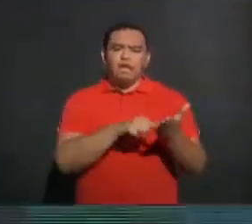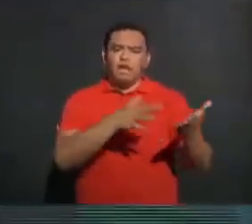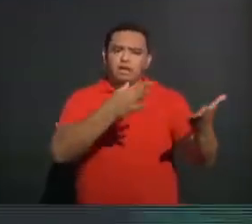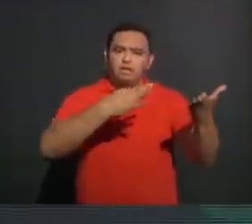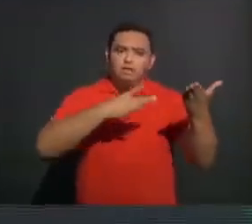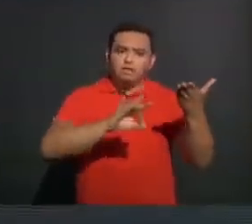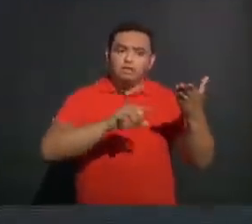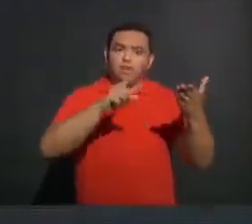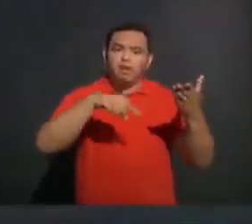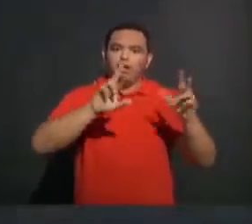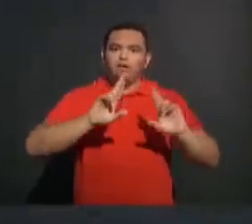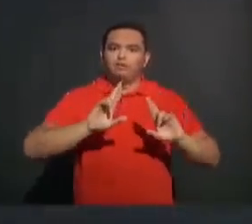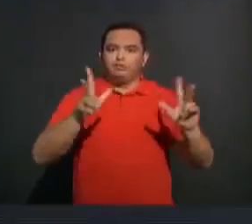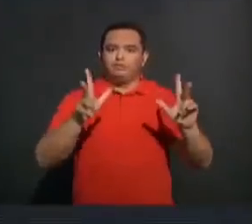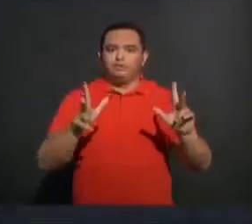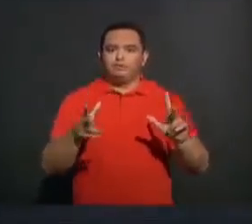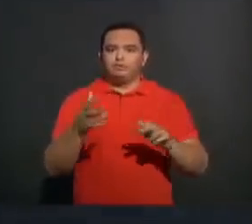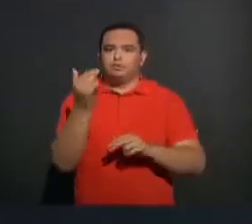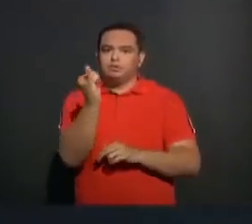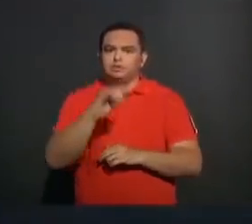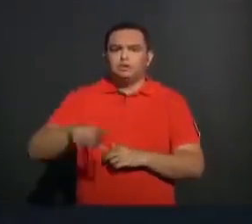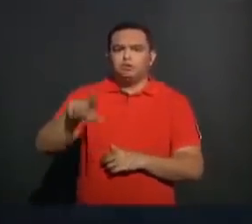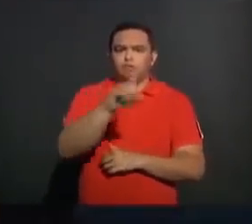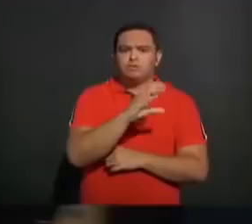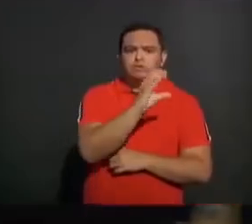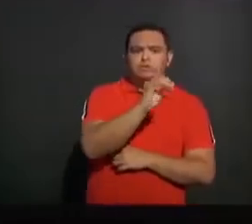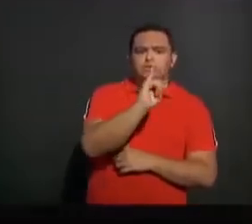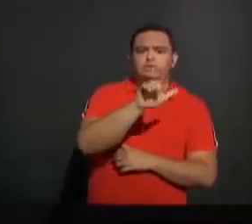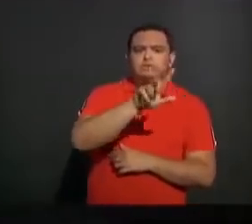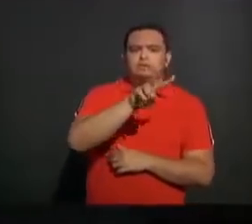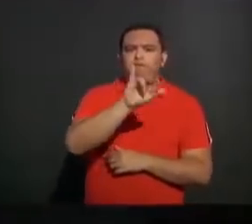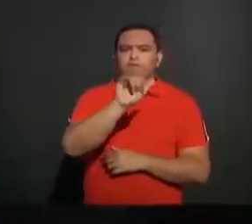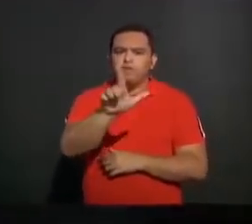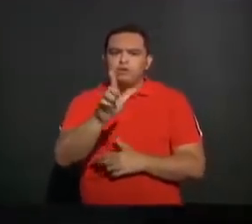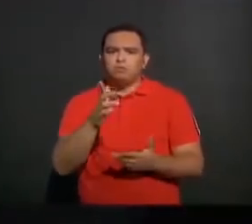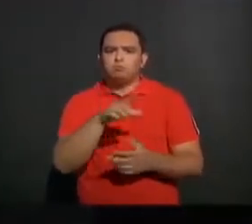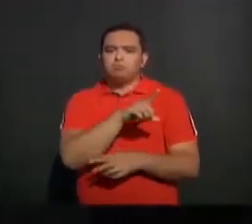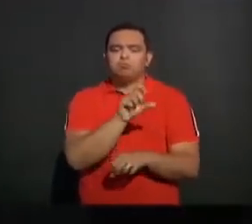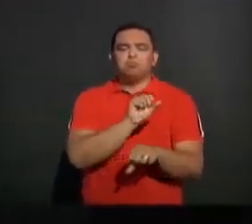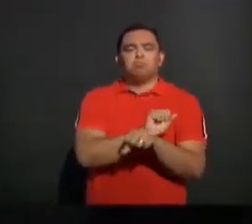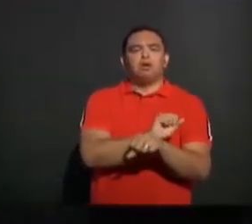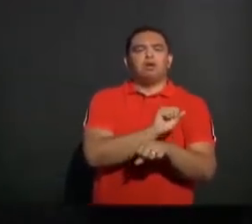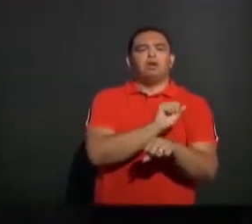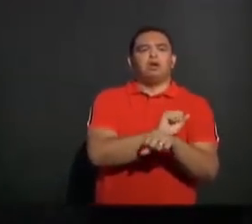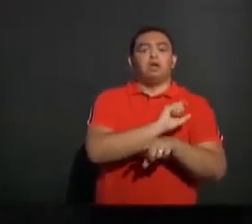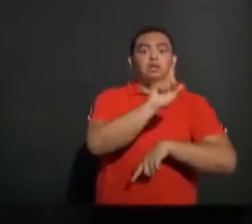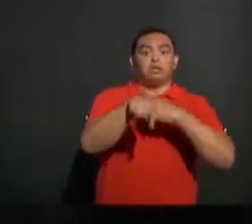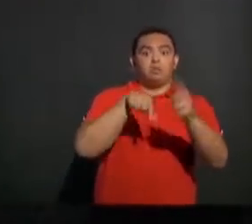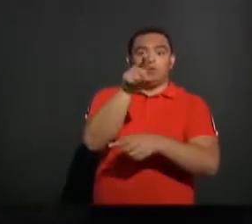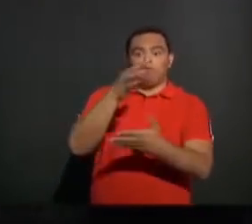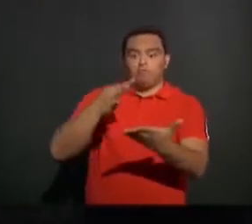faz a diferença. Você é civil até o dia que você se alista. Na hora que você se alista,